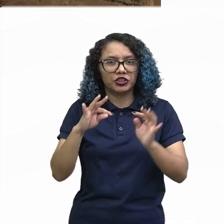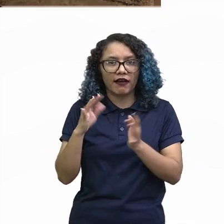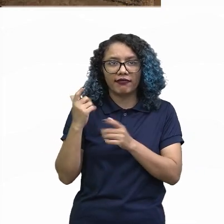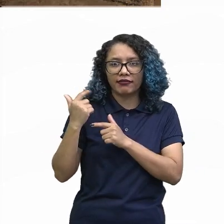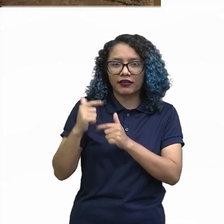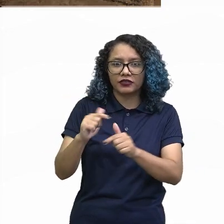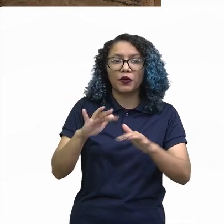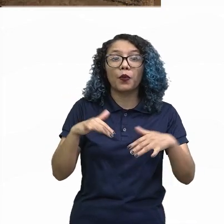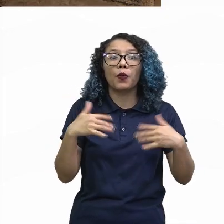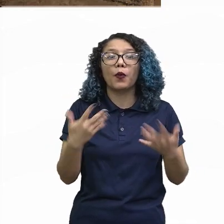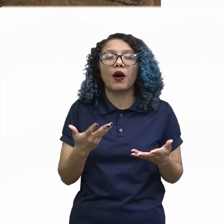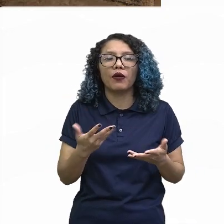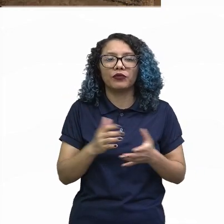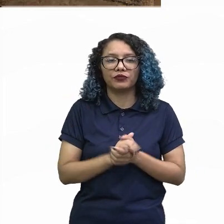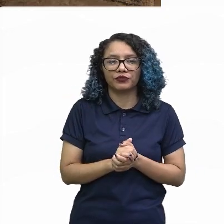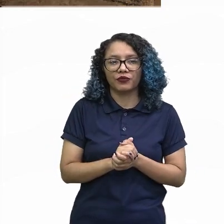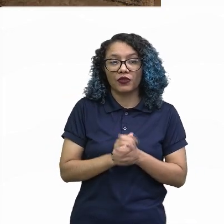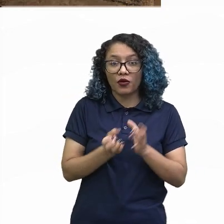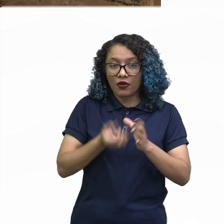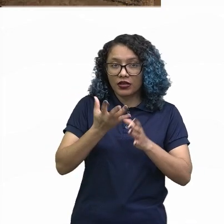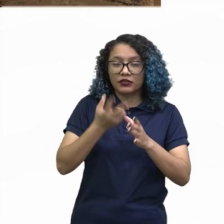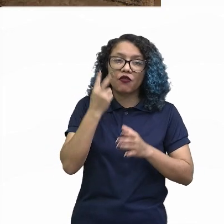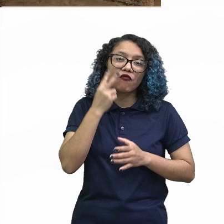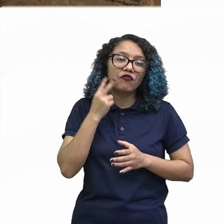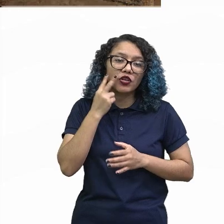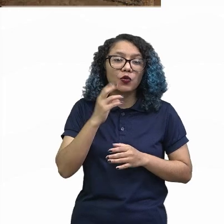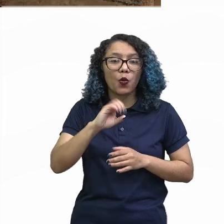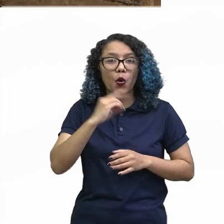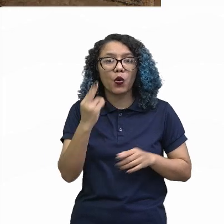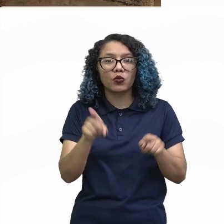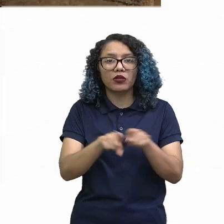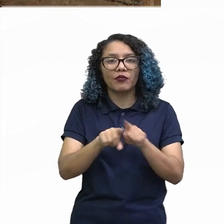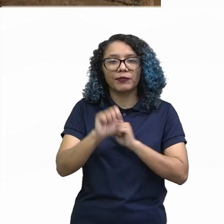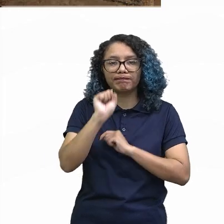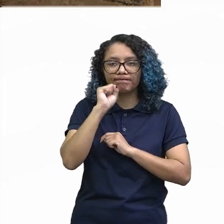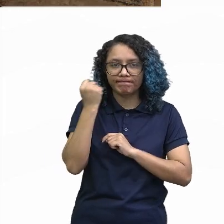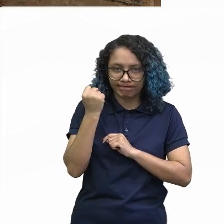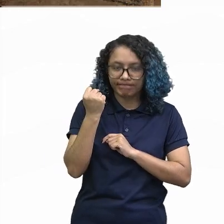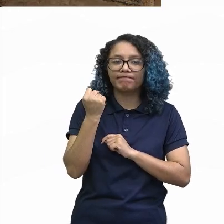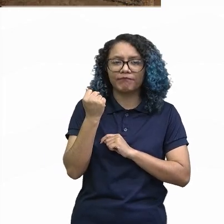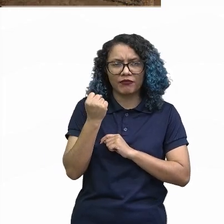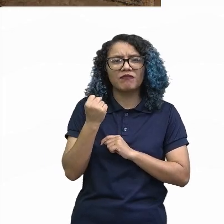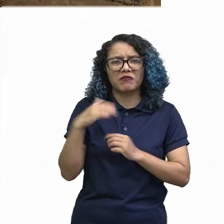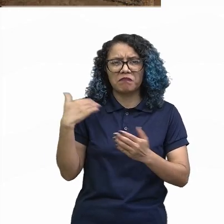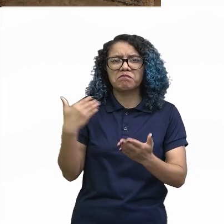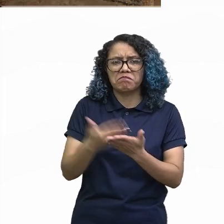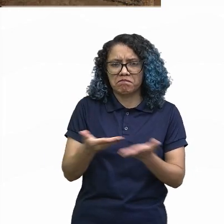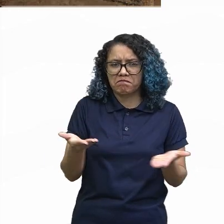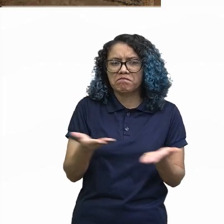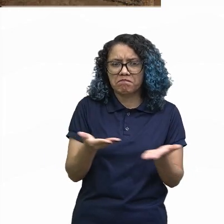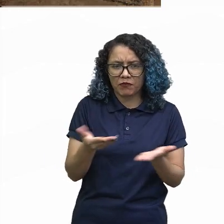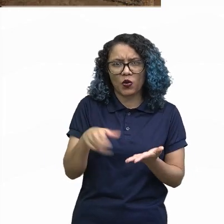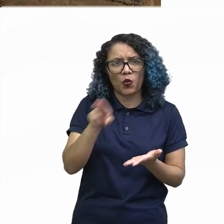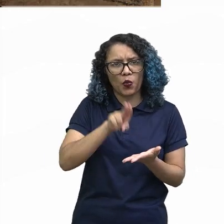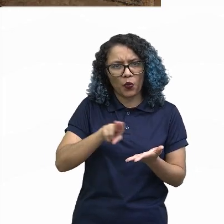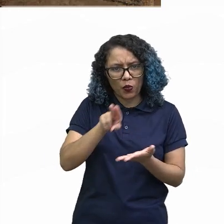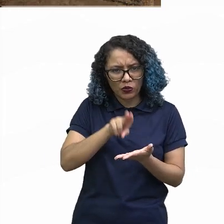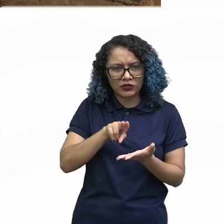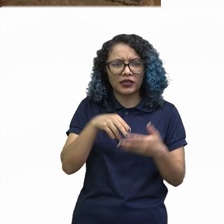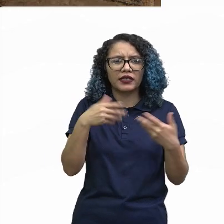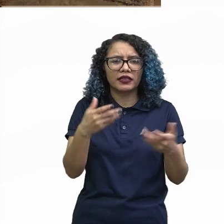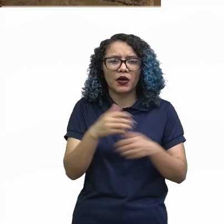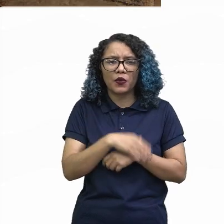é a fabricação do vinho ou do pão, que até hoje é utilizado, né? Então, o segredo